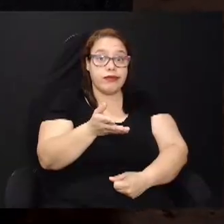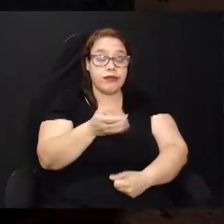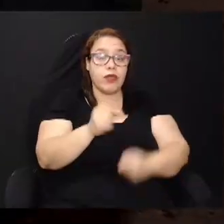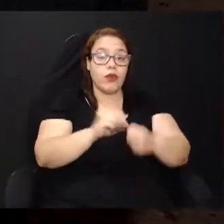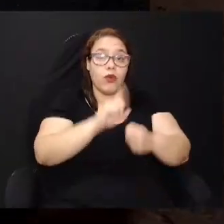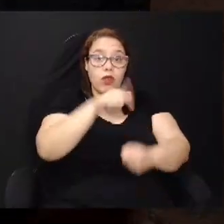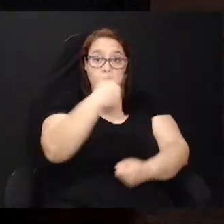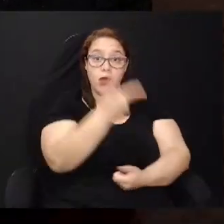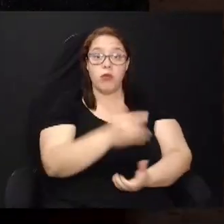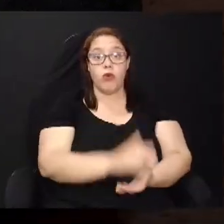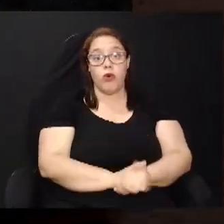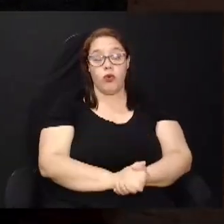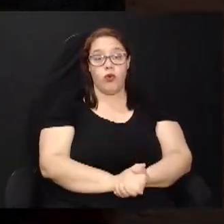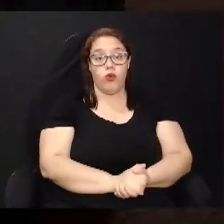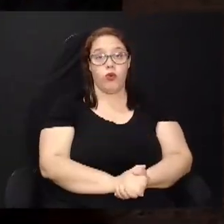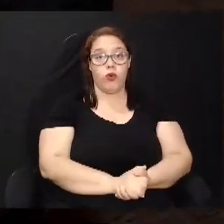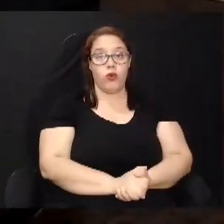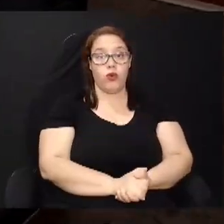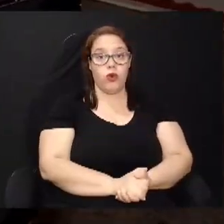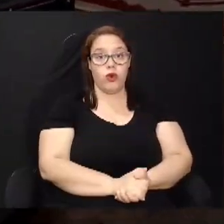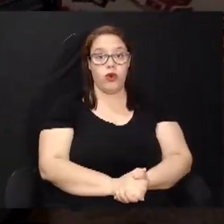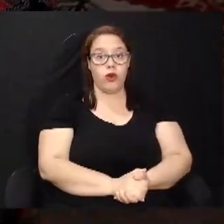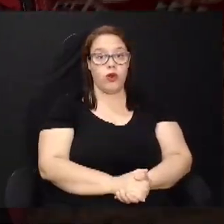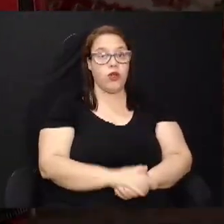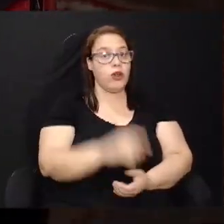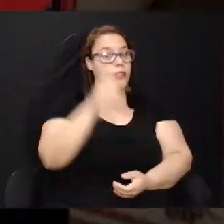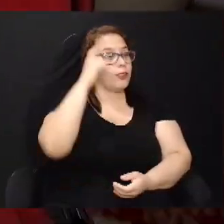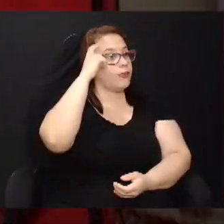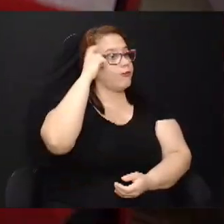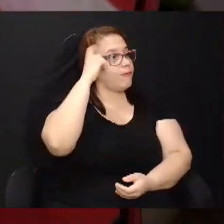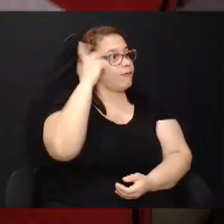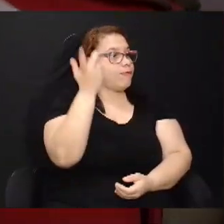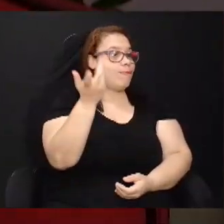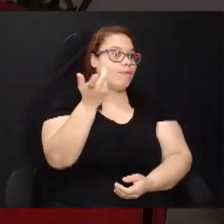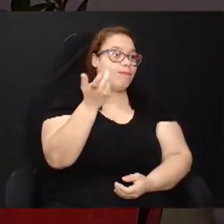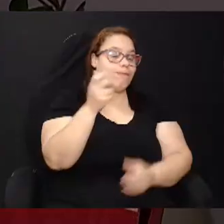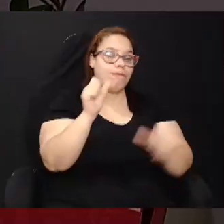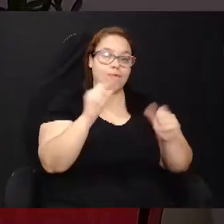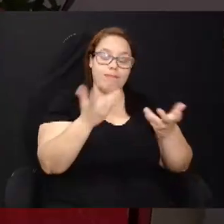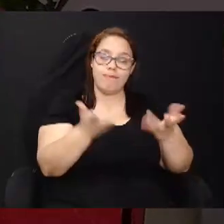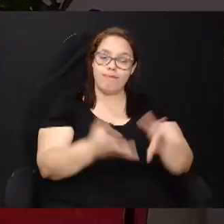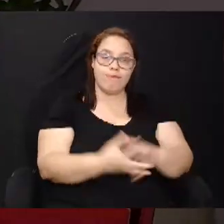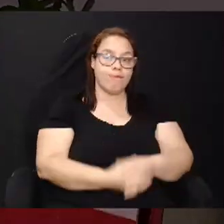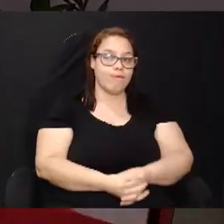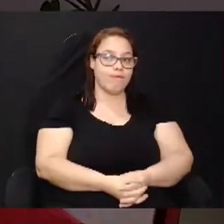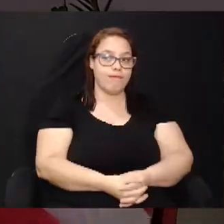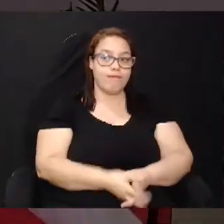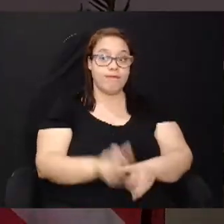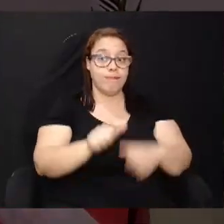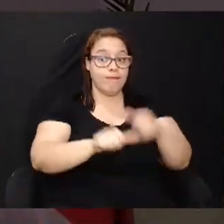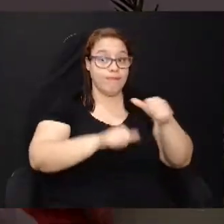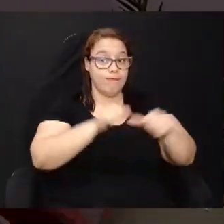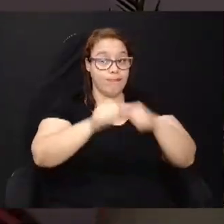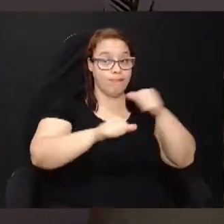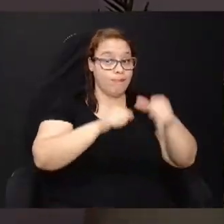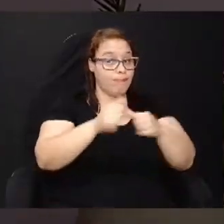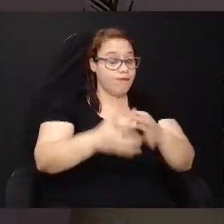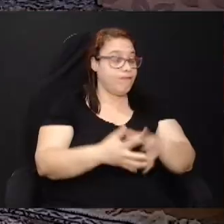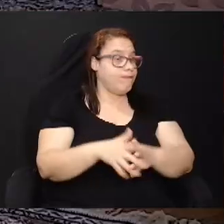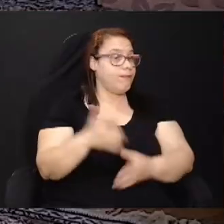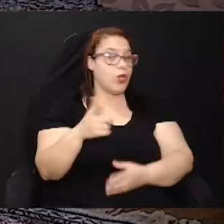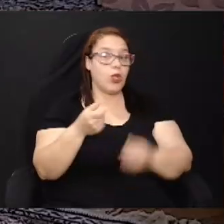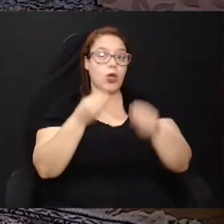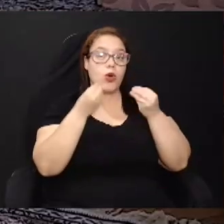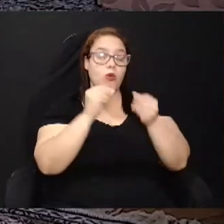Porque senão vai ser um festival de insucessos. Você acha que está cuidando a pessoa não tem como fazer aquilo e